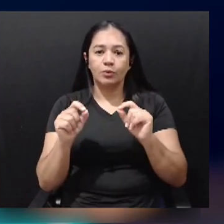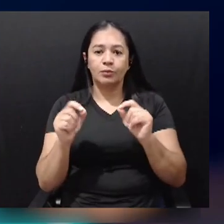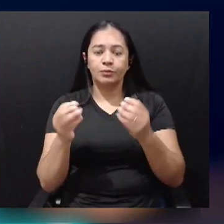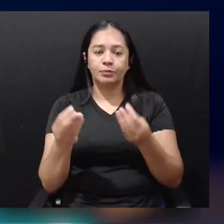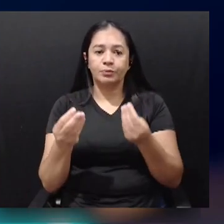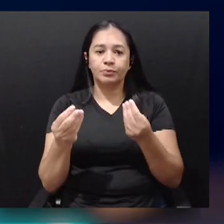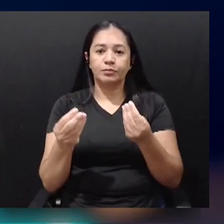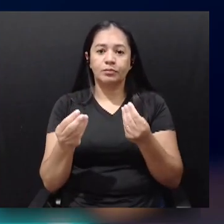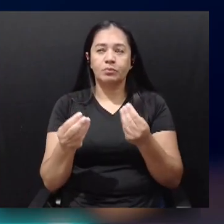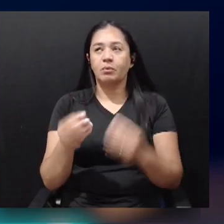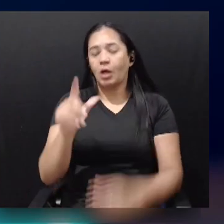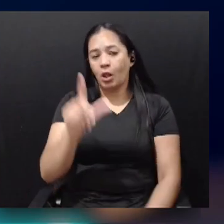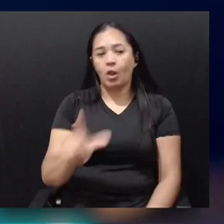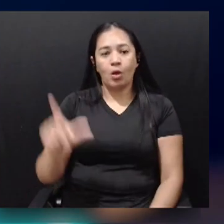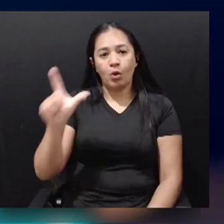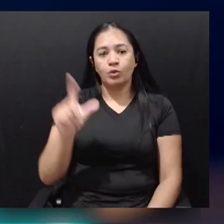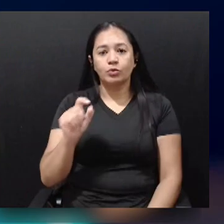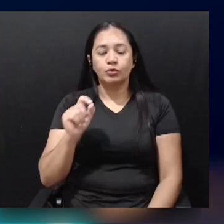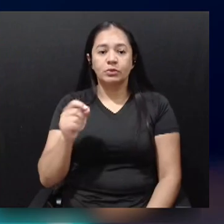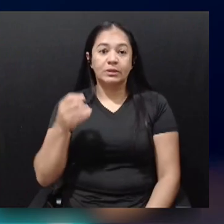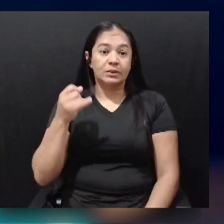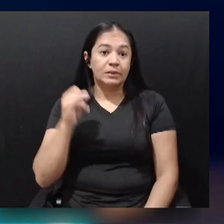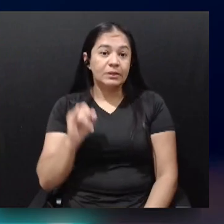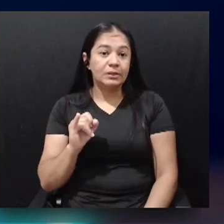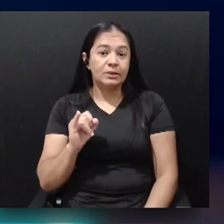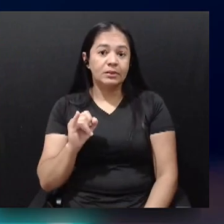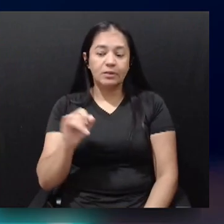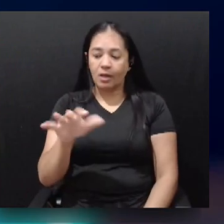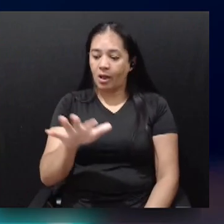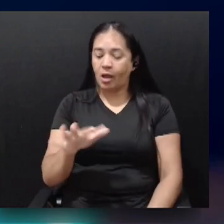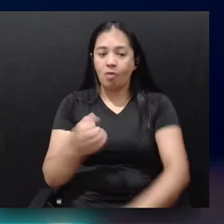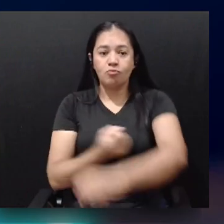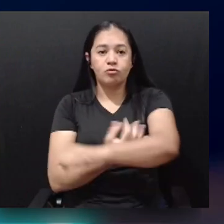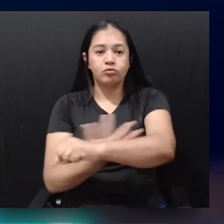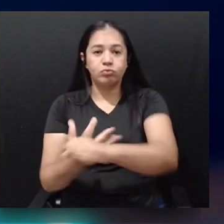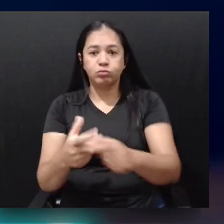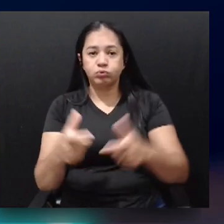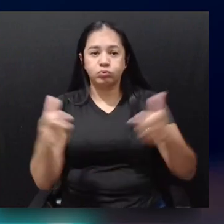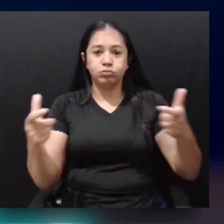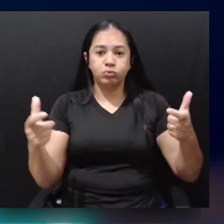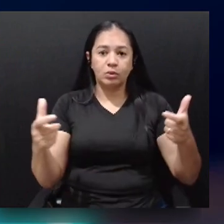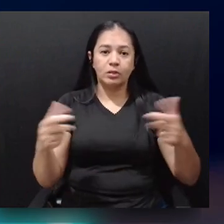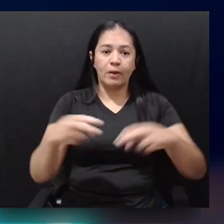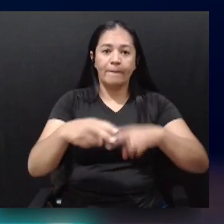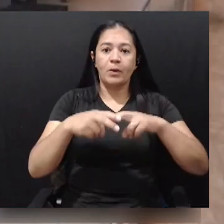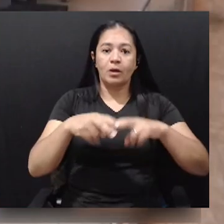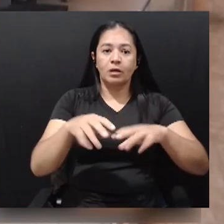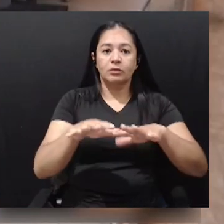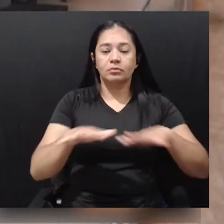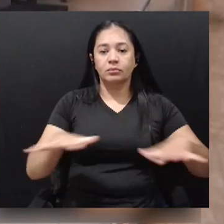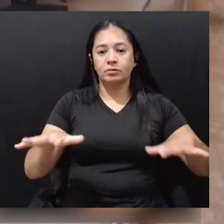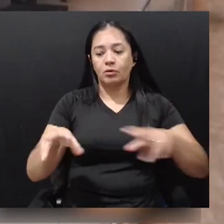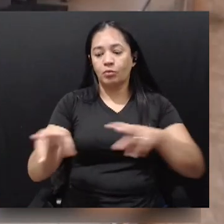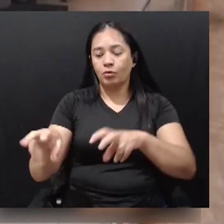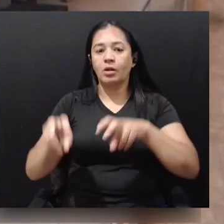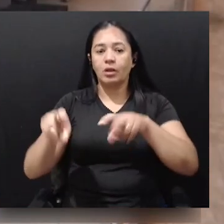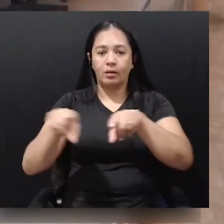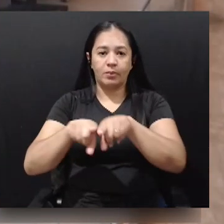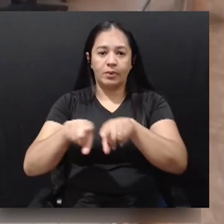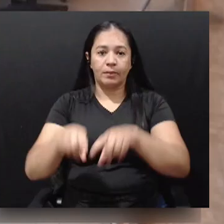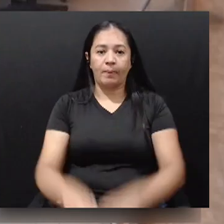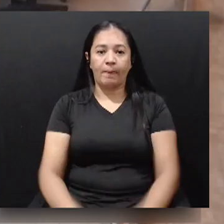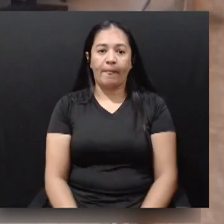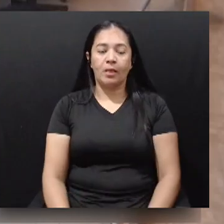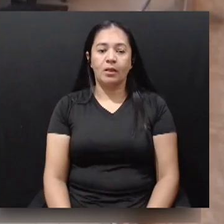lógica, de que se a área urbana tem crescido, ela tem crescido sobre as áreas rurais. Vicente